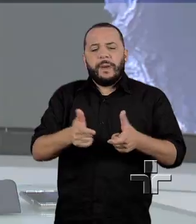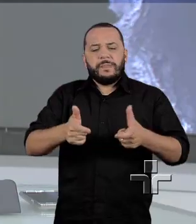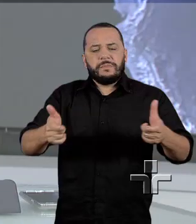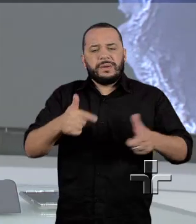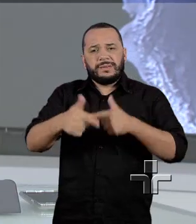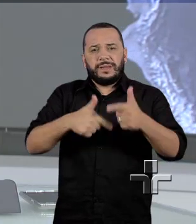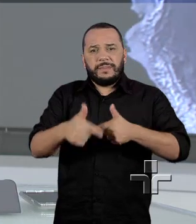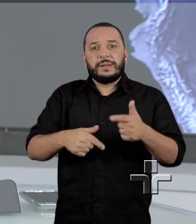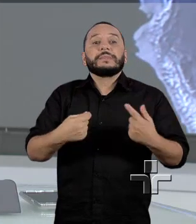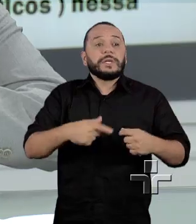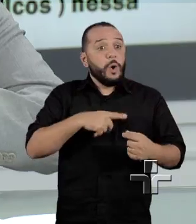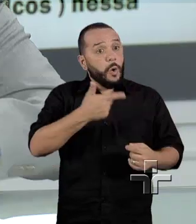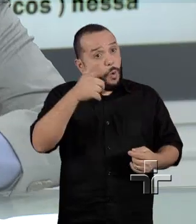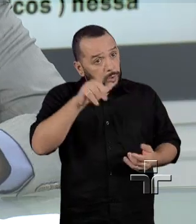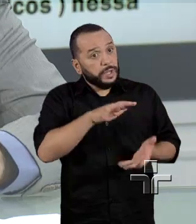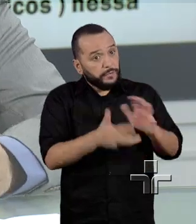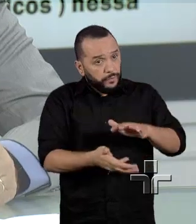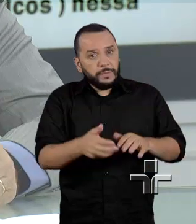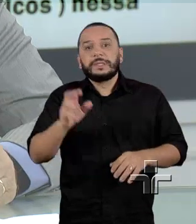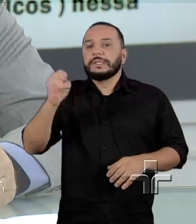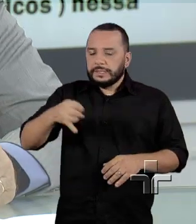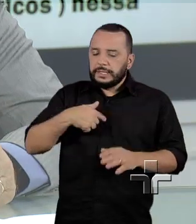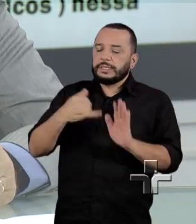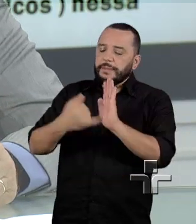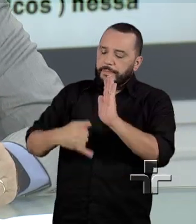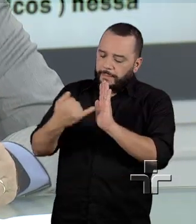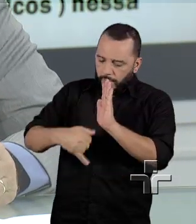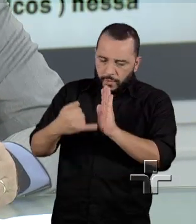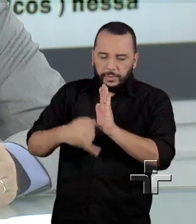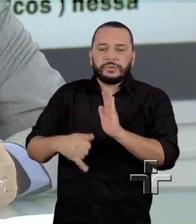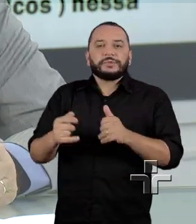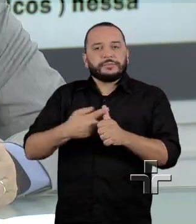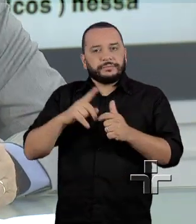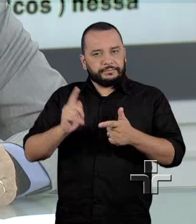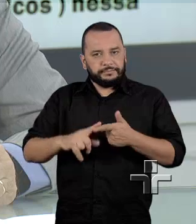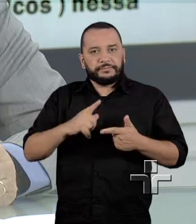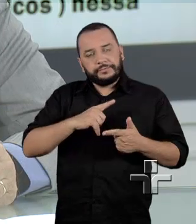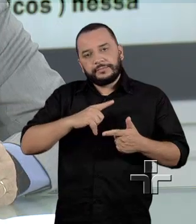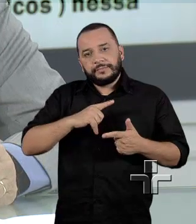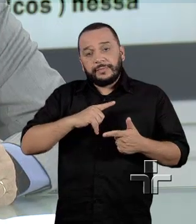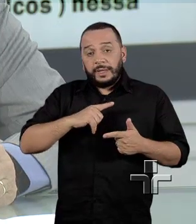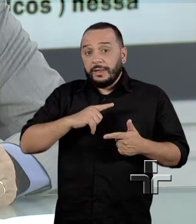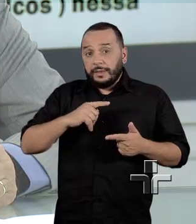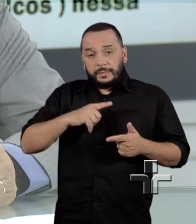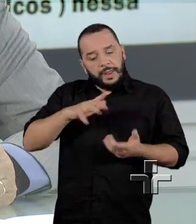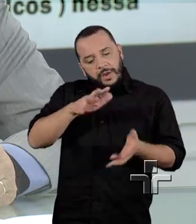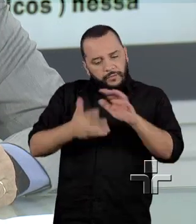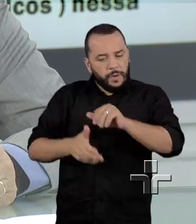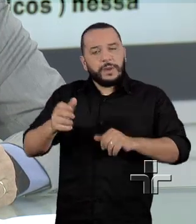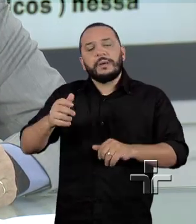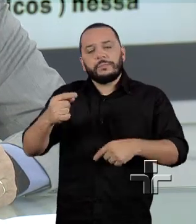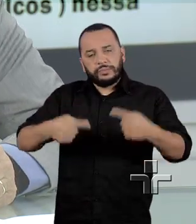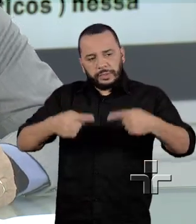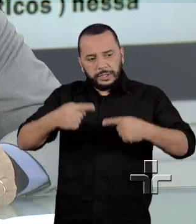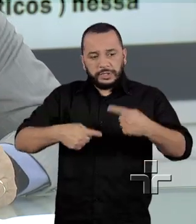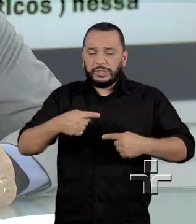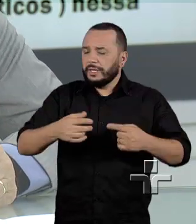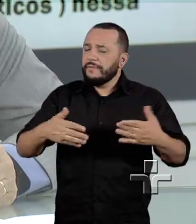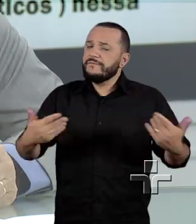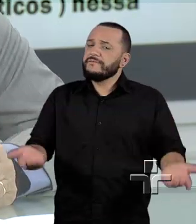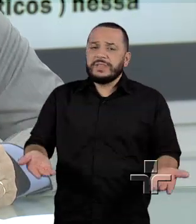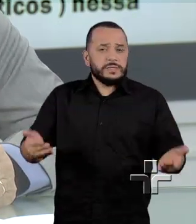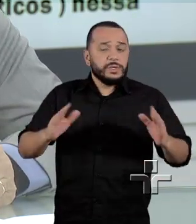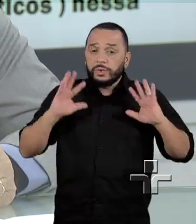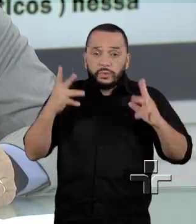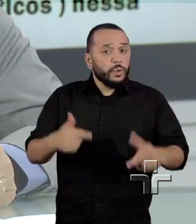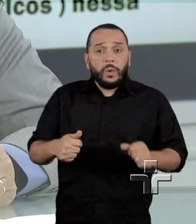outras reformas. Evidentemente, a reforma tributária. Tributária, que é muito importante. Até parte da reforma política. Reforma, enfim, todas